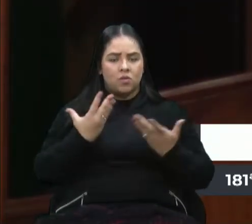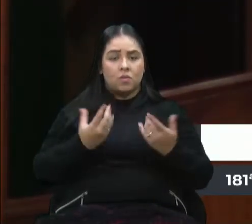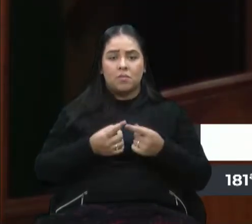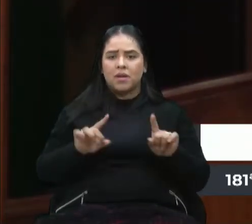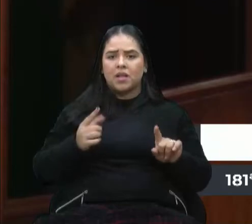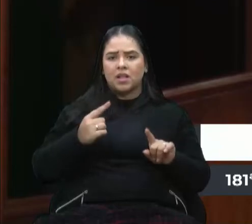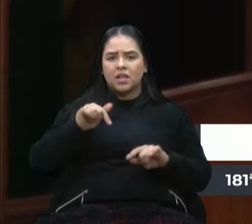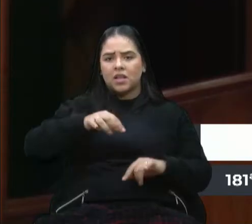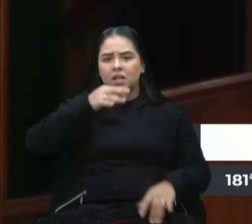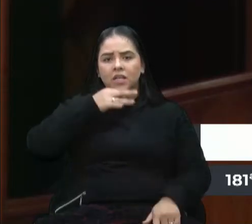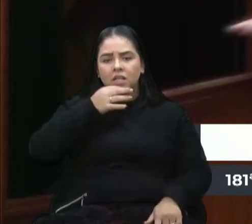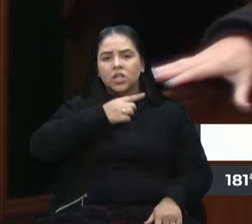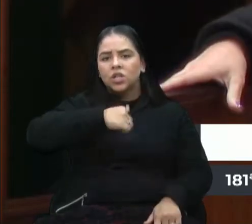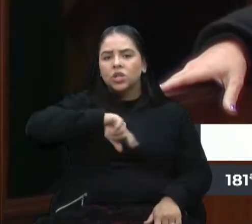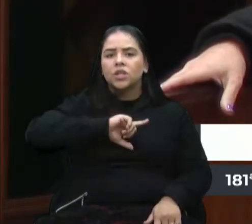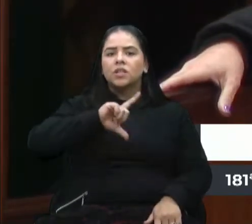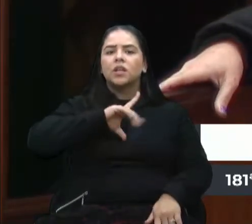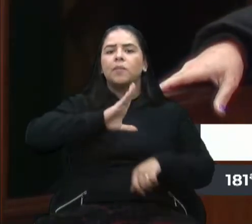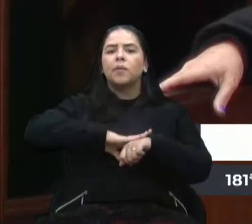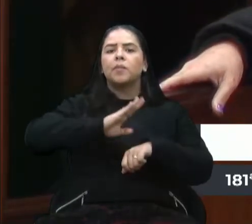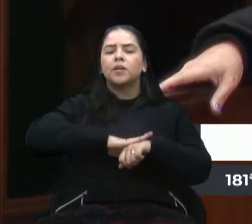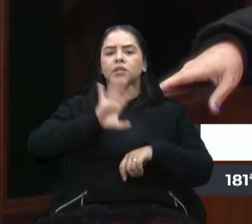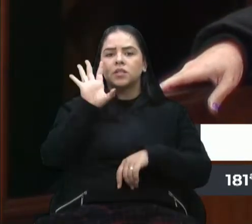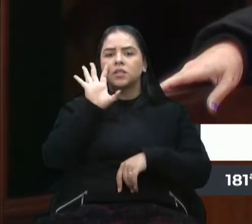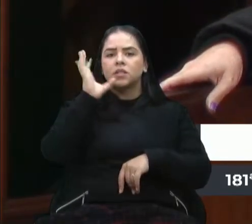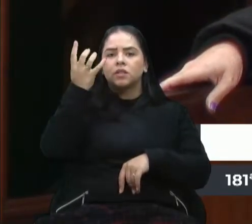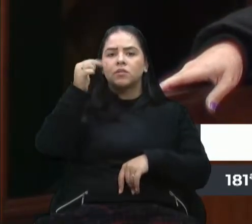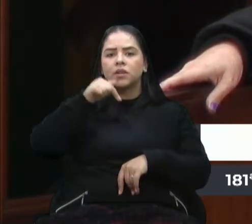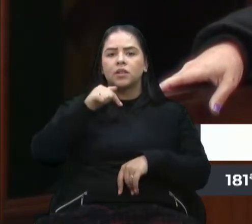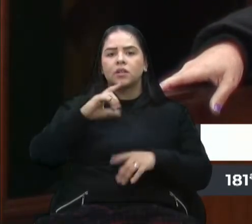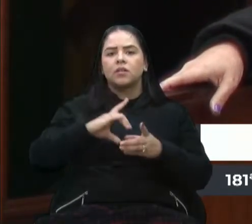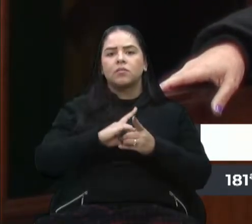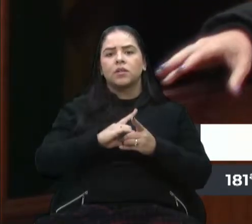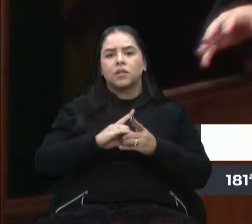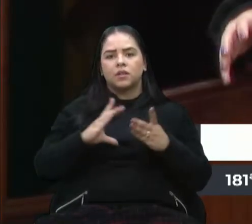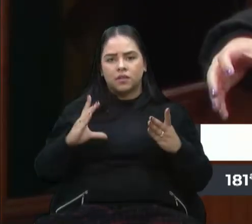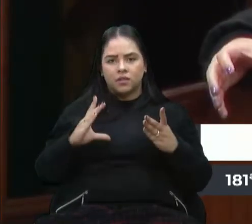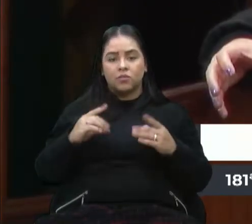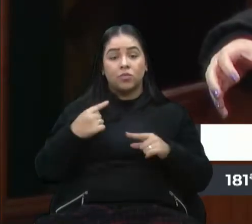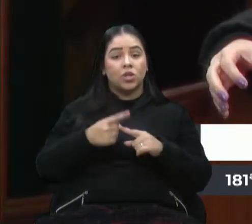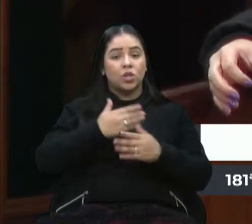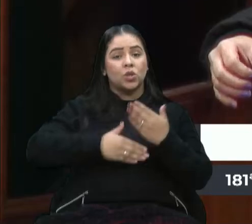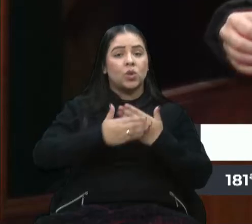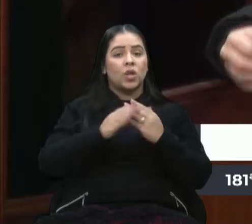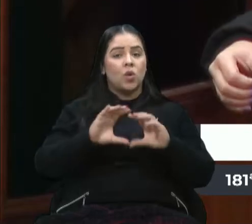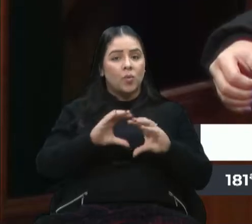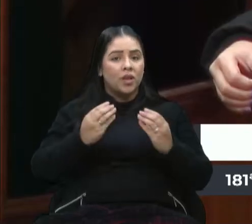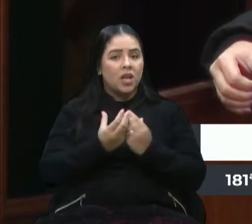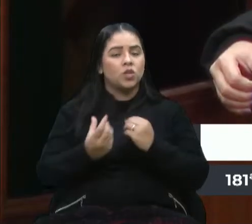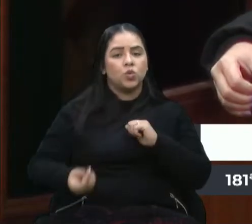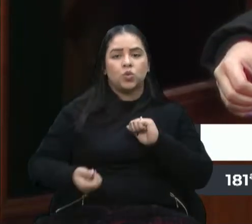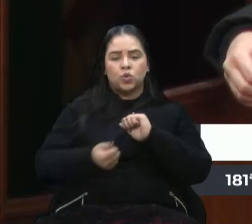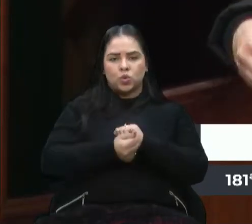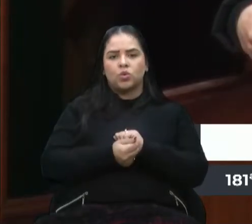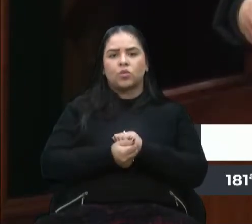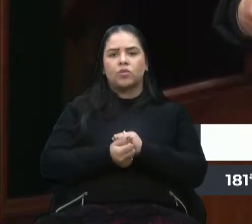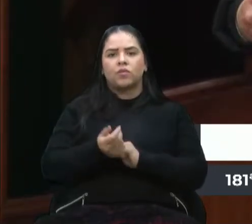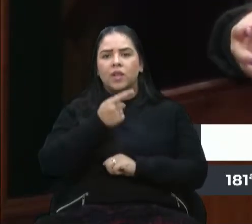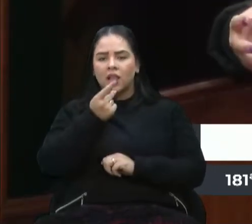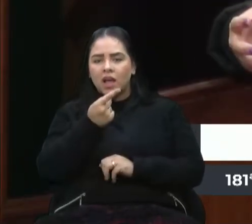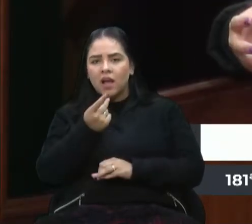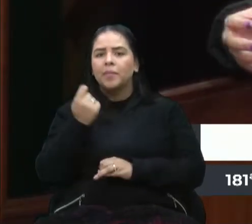quando em Caxias do Sul nós tivemos um momento decisivo para a nossa democracia, em que toda a comunidade se juntava para dizer